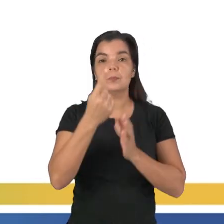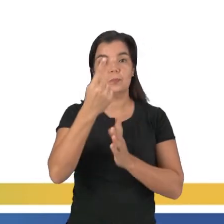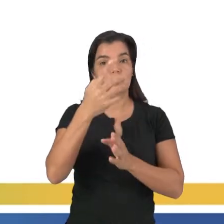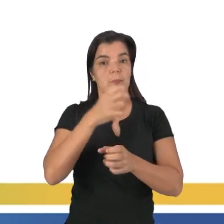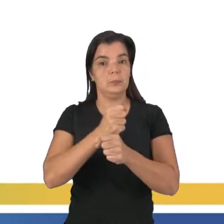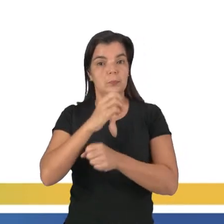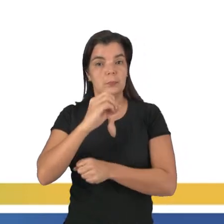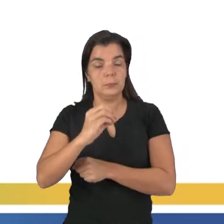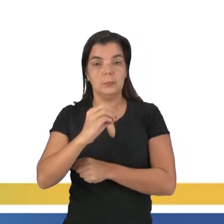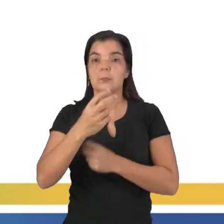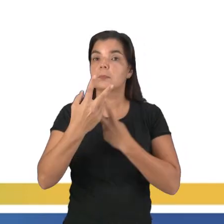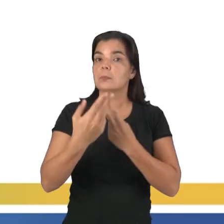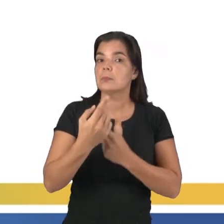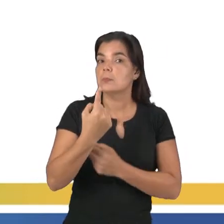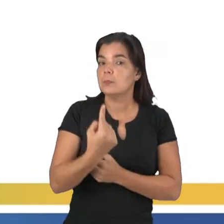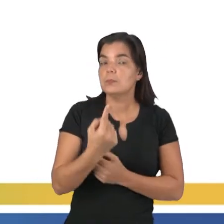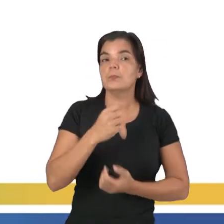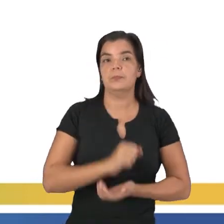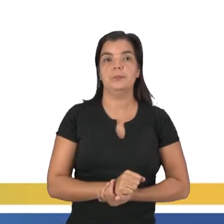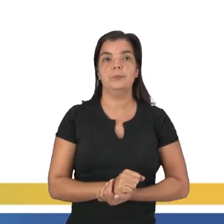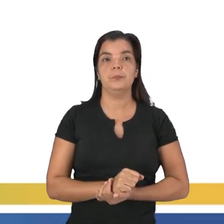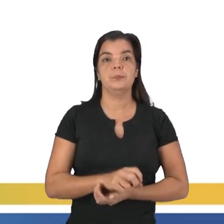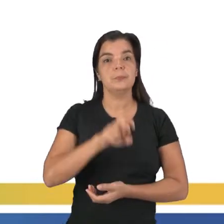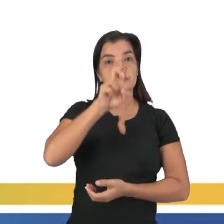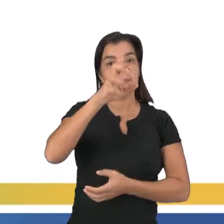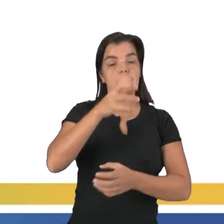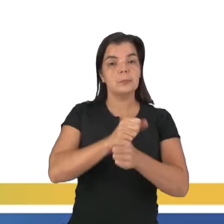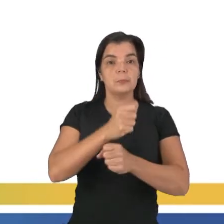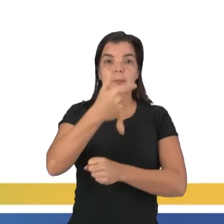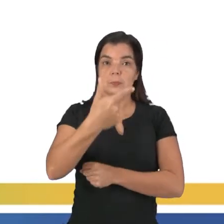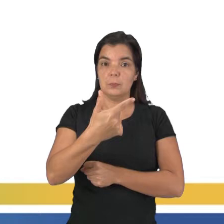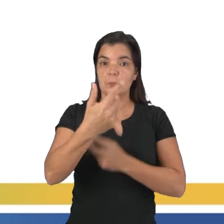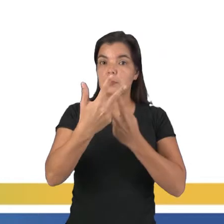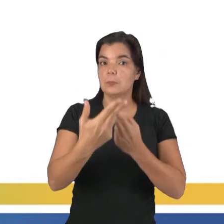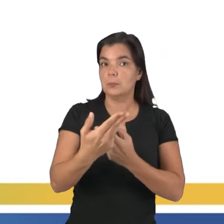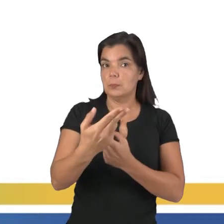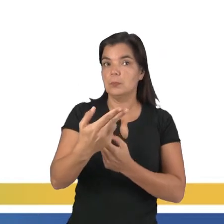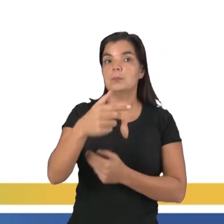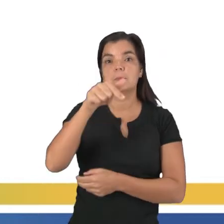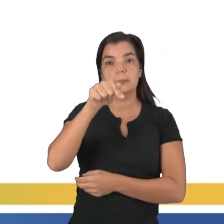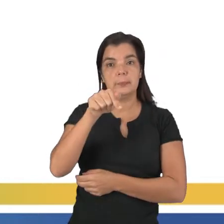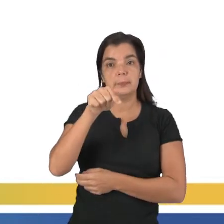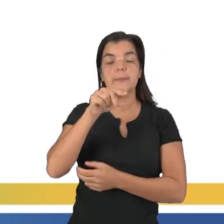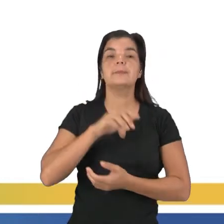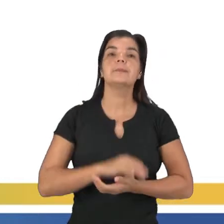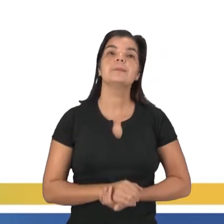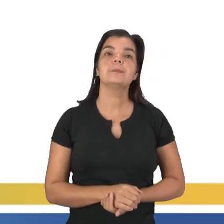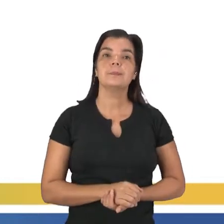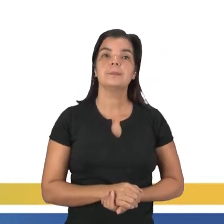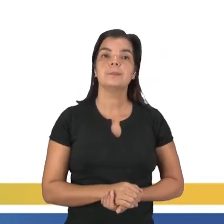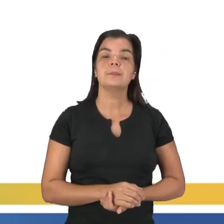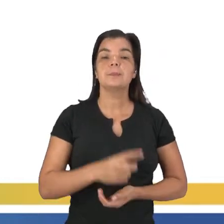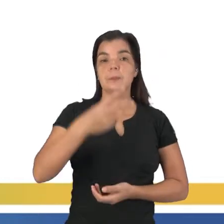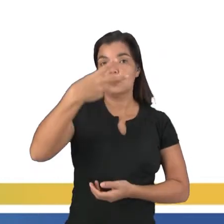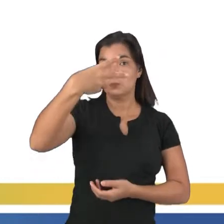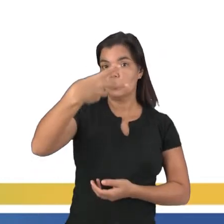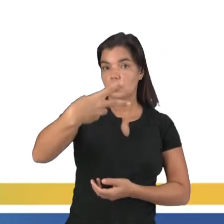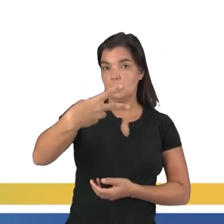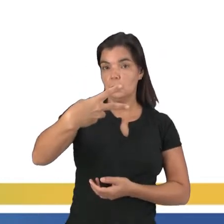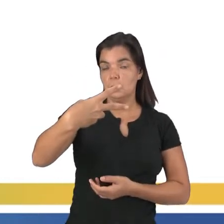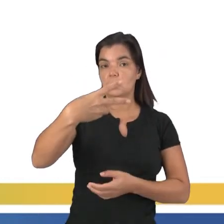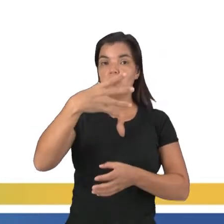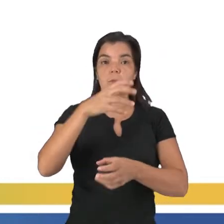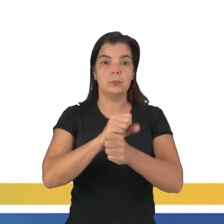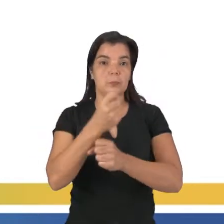mais 0, que é igual a 1. Agora vamos somar 5 mais 2, que vai ser igual a 7. Após